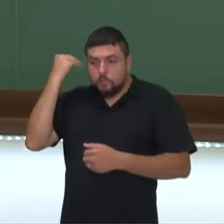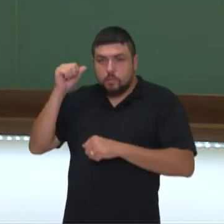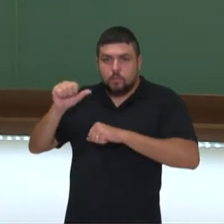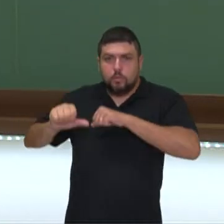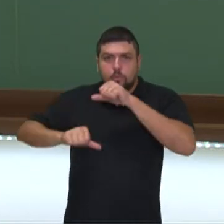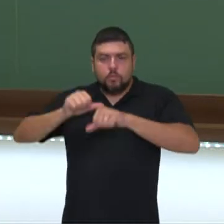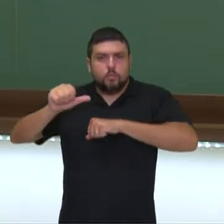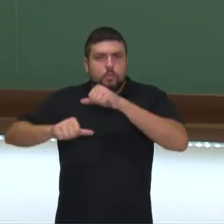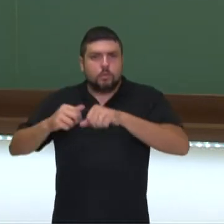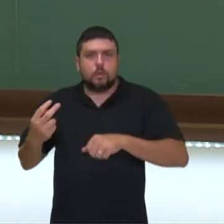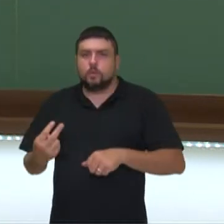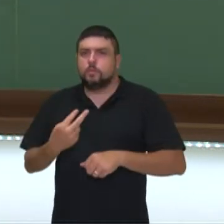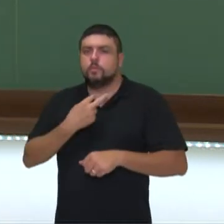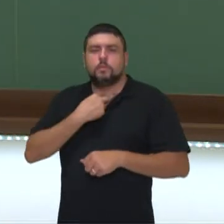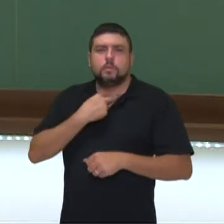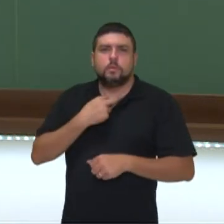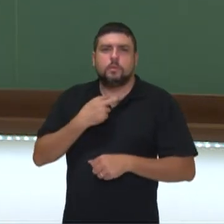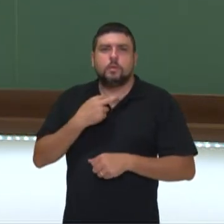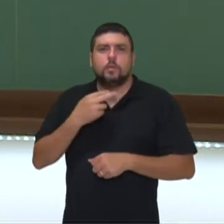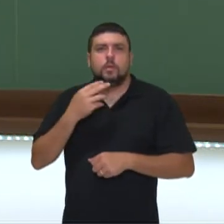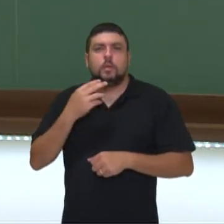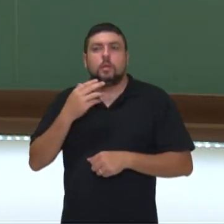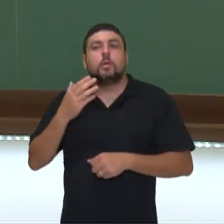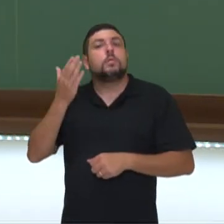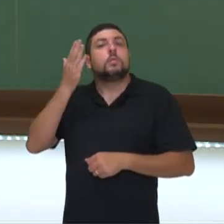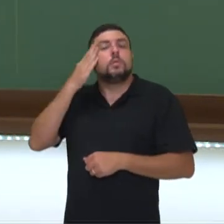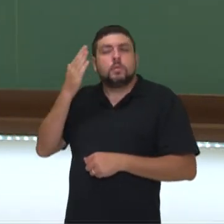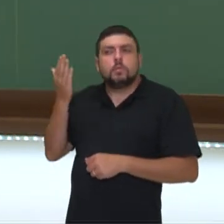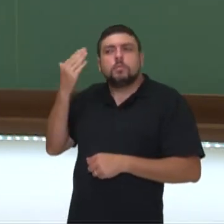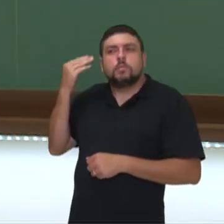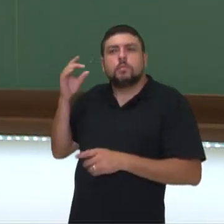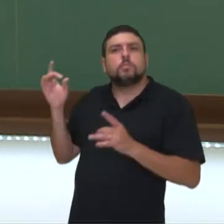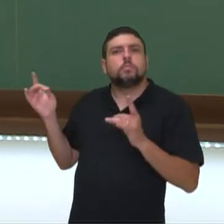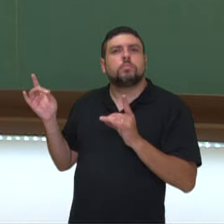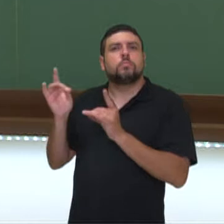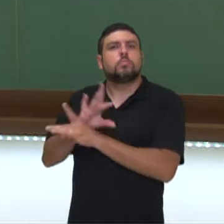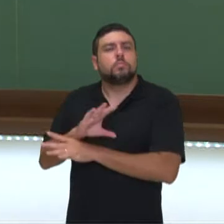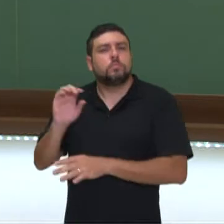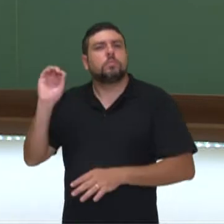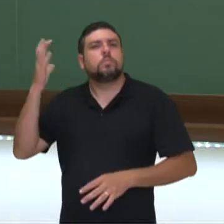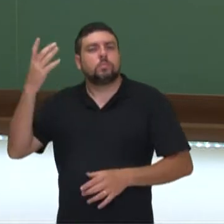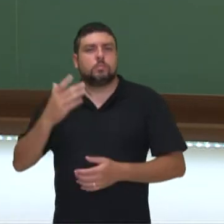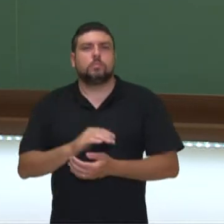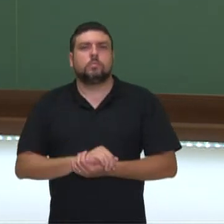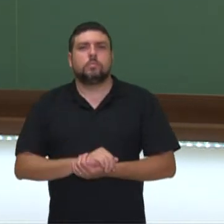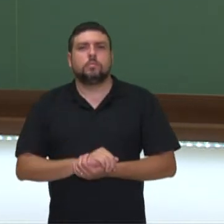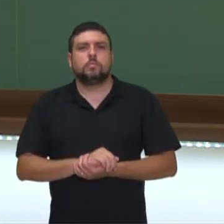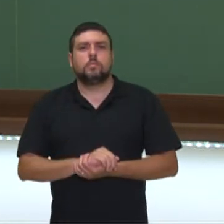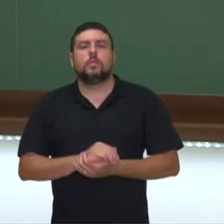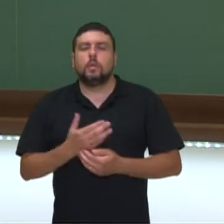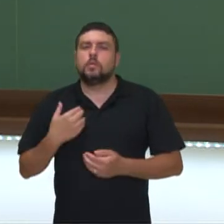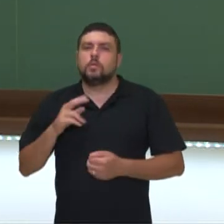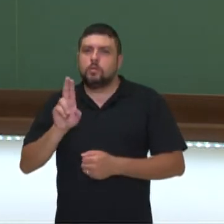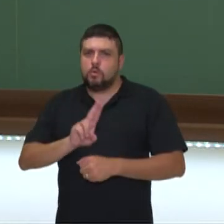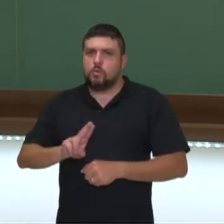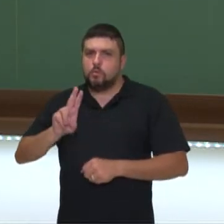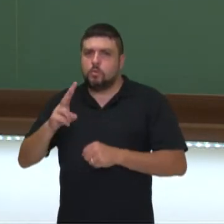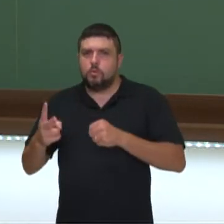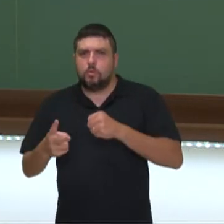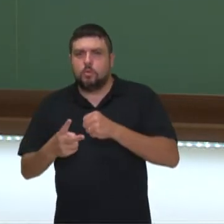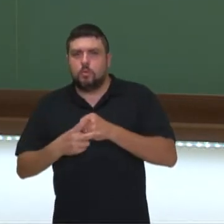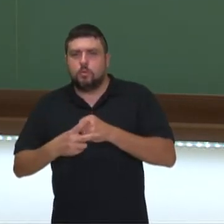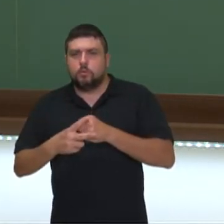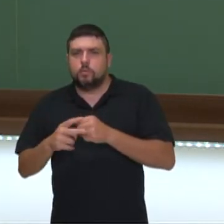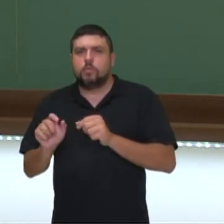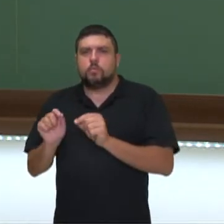gente voltar, a gente definiu quando ela aconteceu. Devido a isso, a gente utiliza o passado simples, cujo verbo auxiliar é